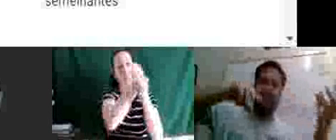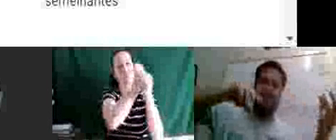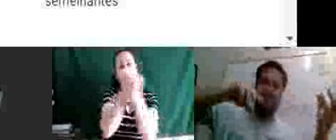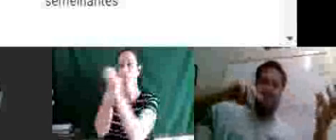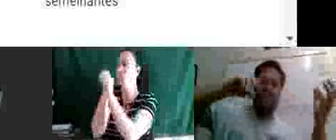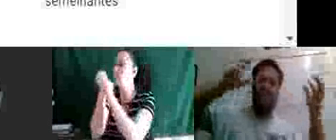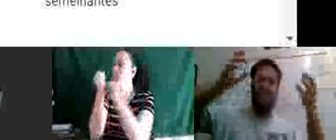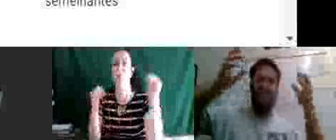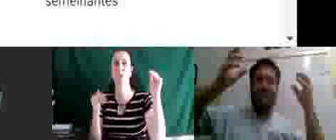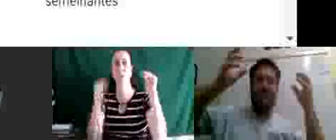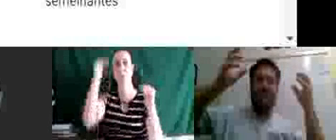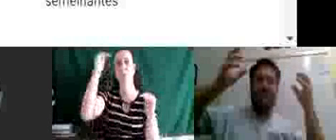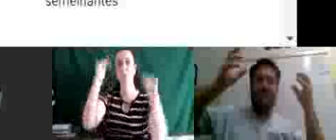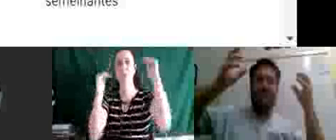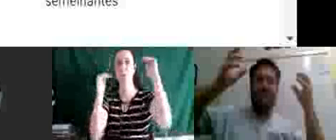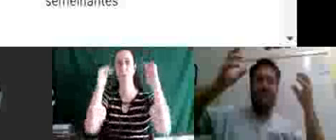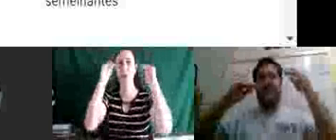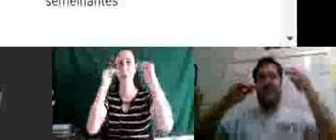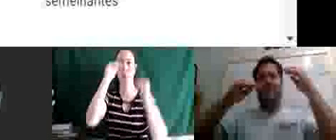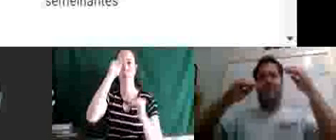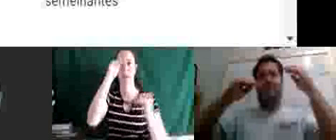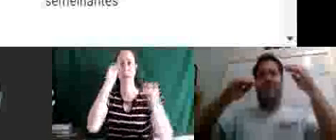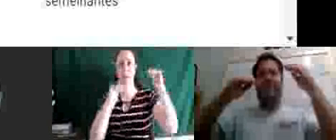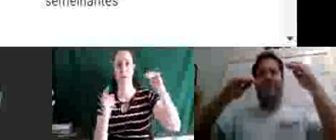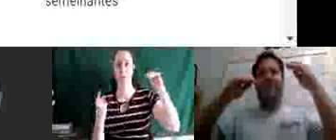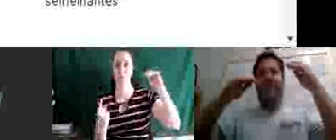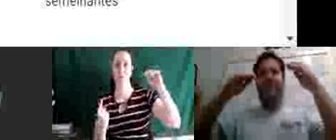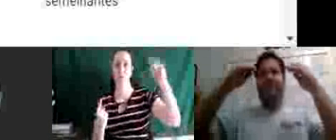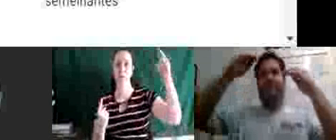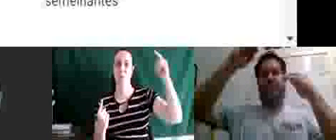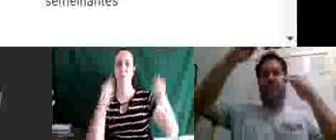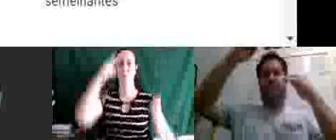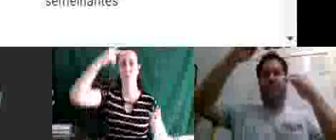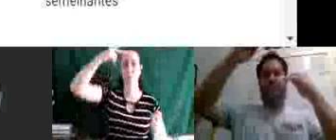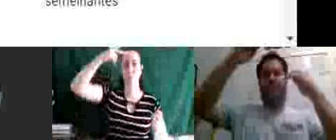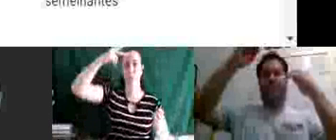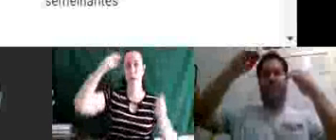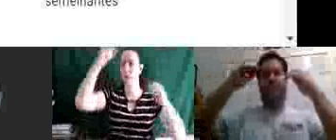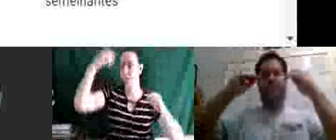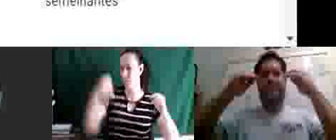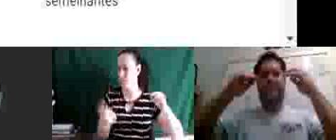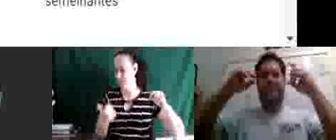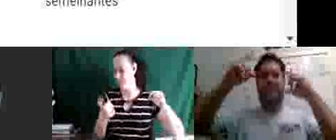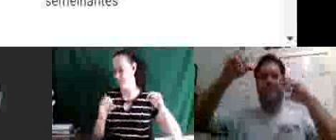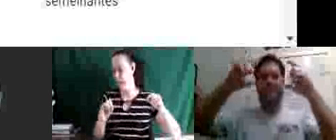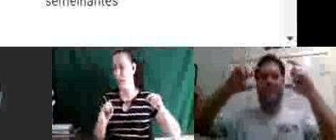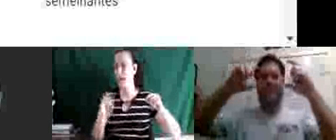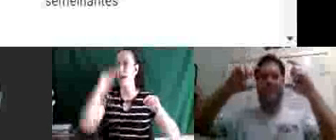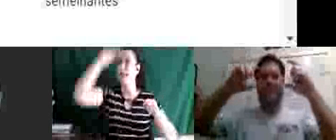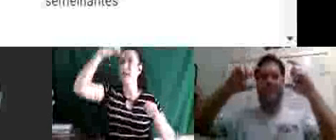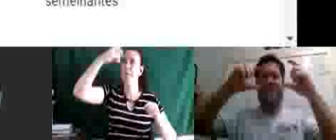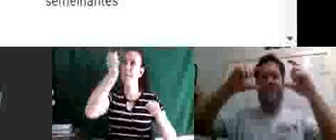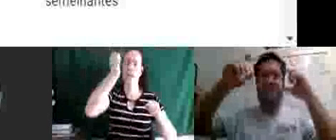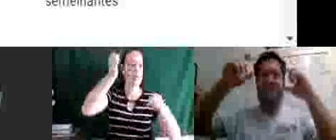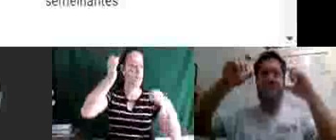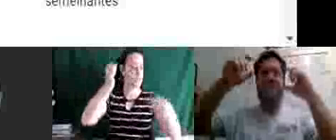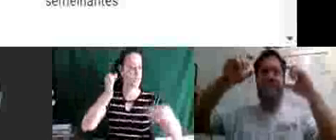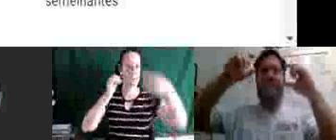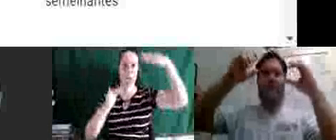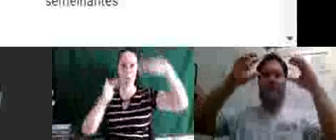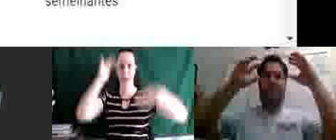explicar o que ele quer que seja feito, se é uma exploração interna para externa, de dentro da organização para